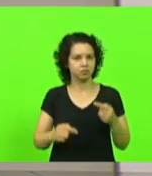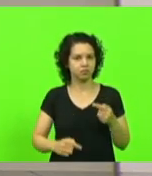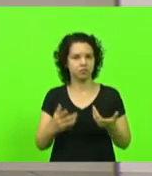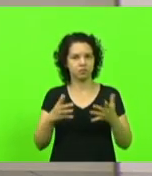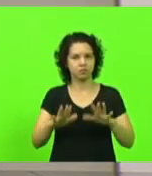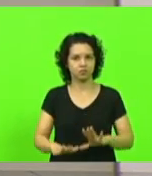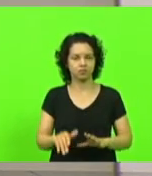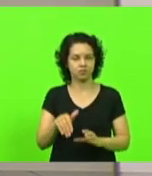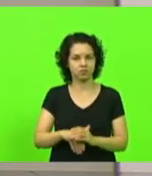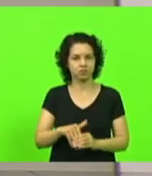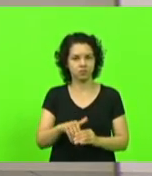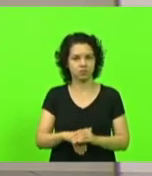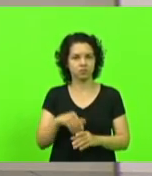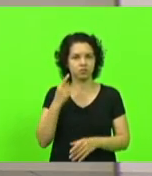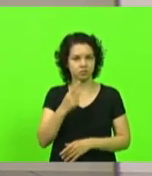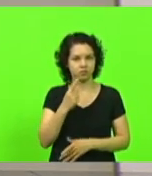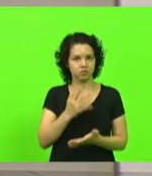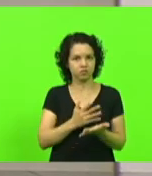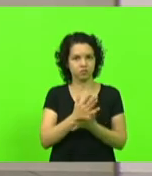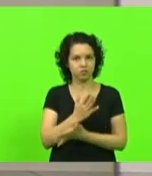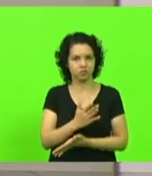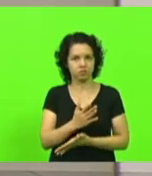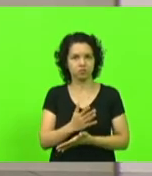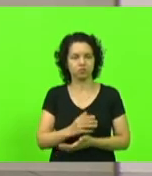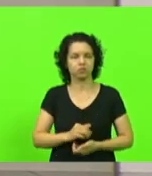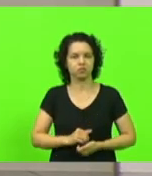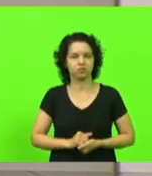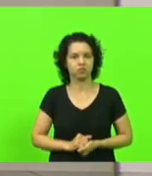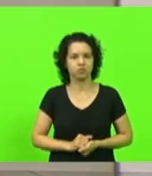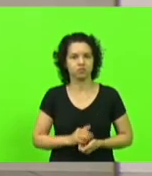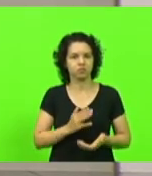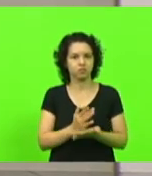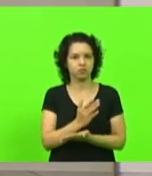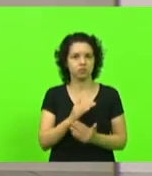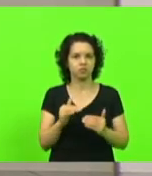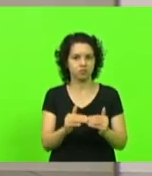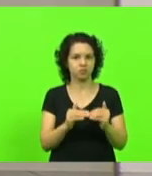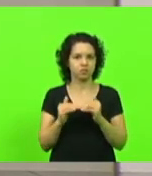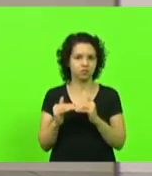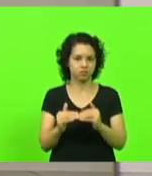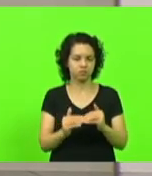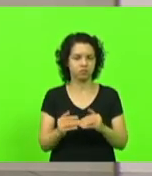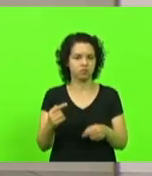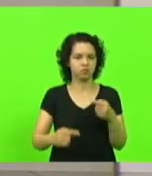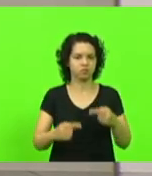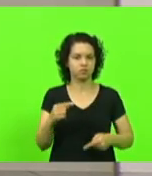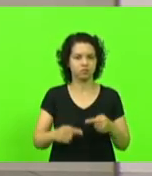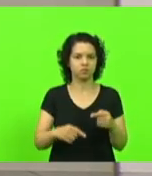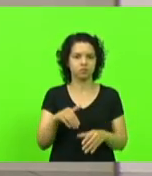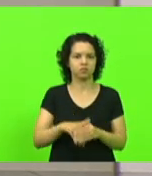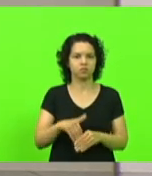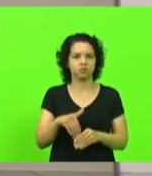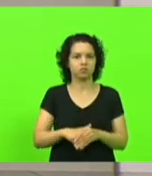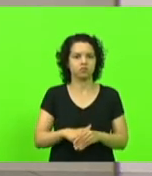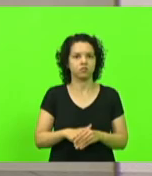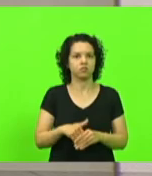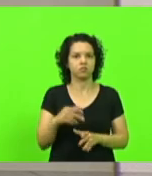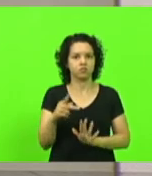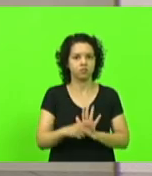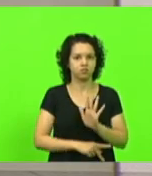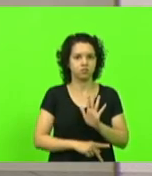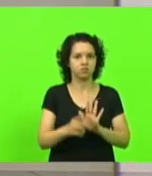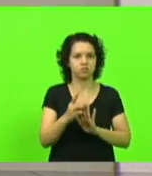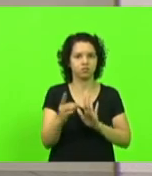em votação. Deputados que aprovam, permaneçam como se encontram. Aprovado por unanimidade. Discussão e votação em turno único do projeto de